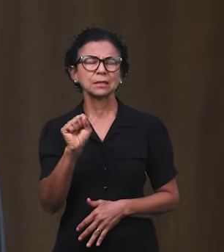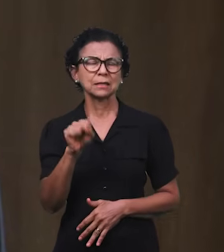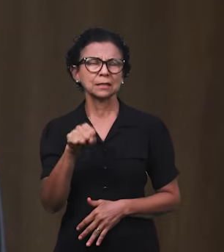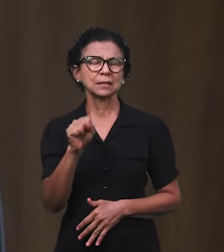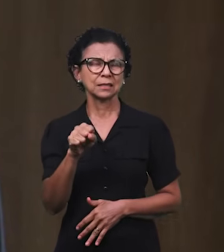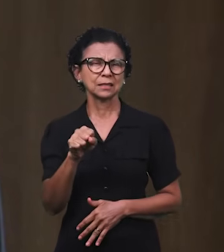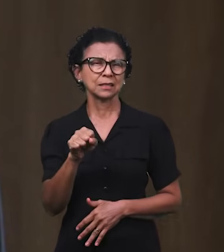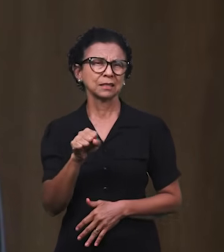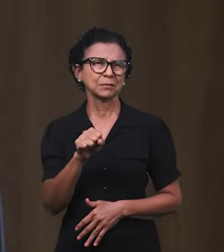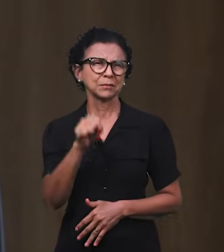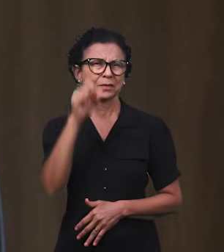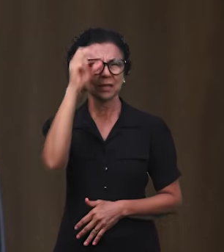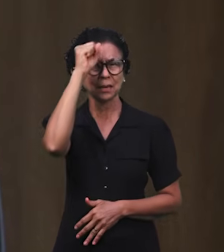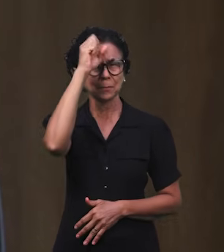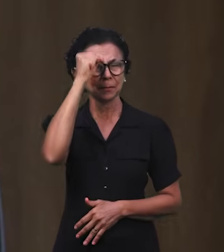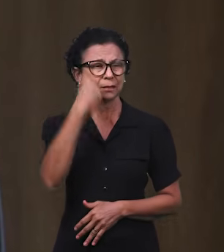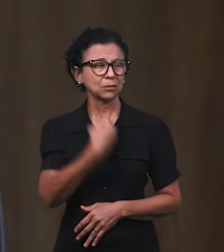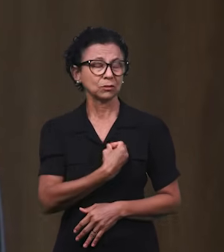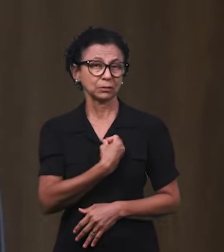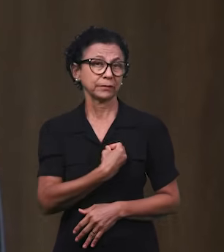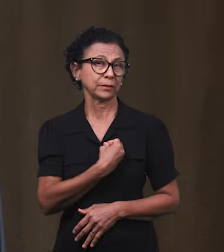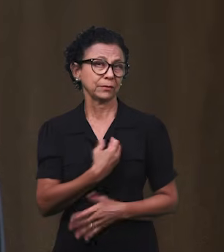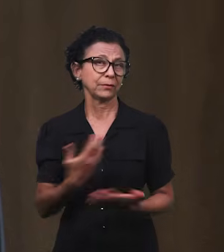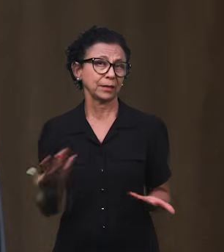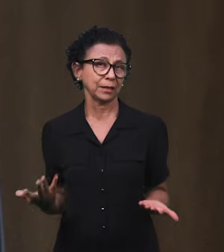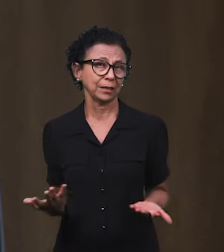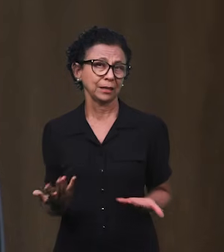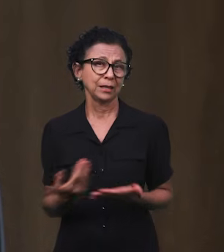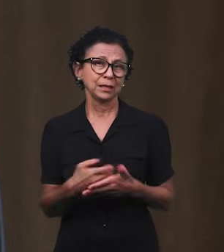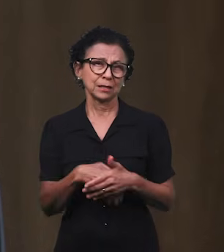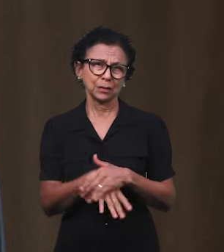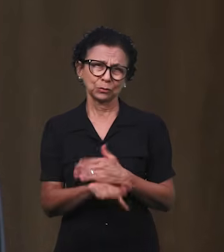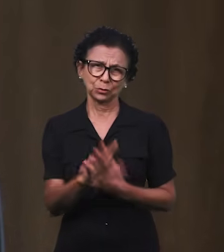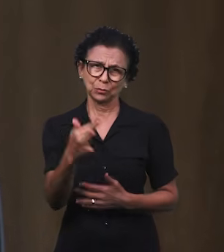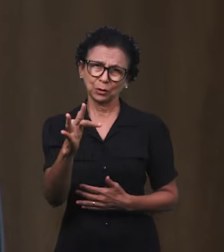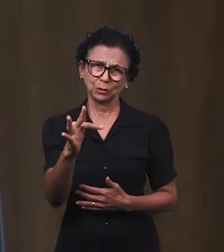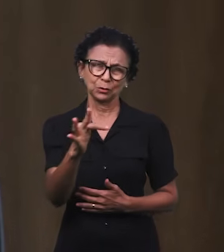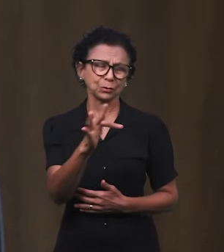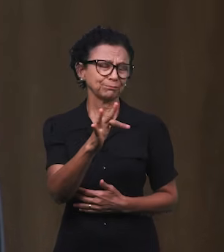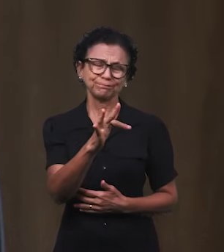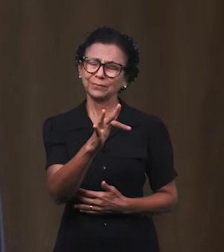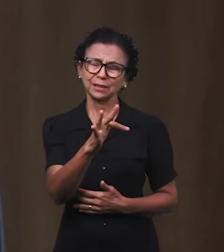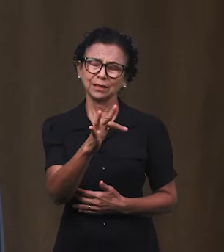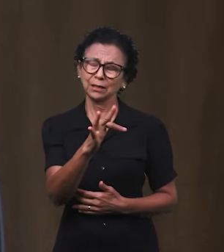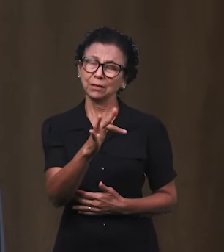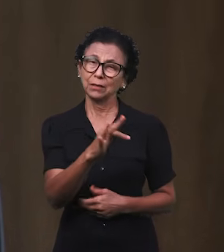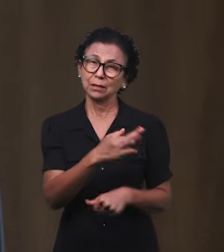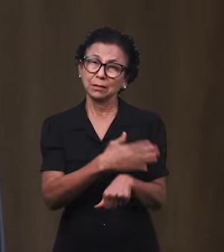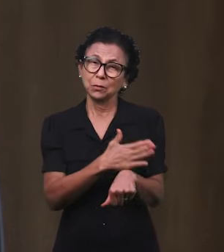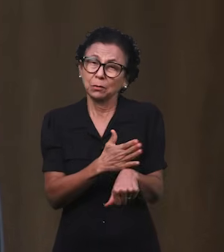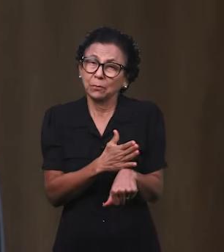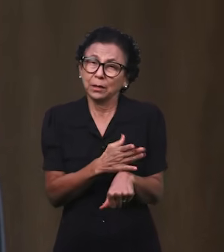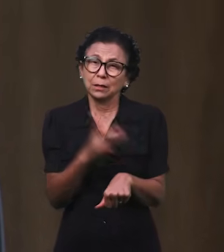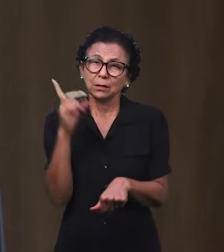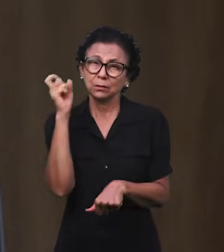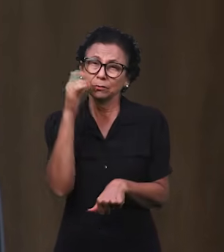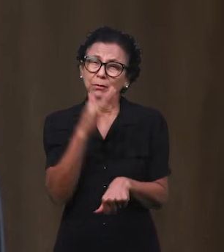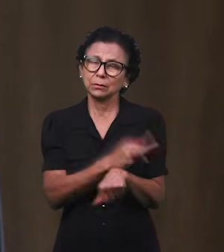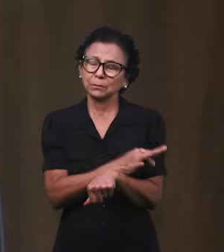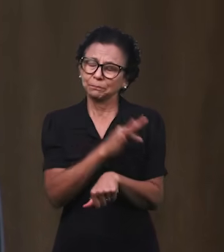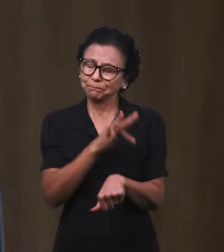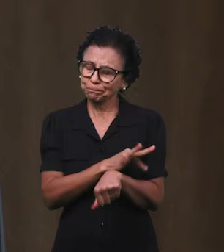você aprende a lidar com isso. Dizer que você vai acostumar com a dor? Não, porque tem momentos que a dor é